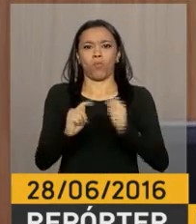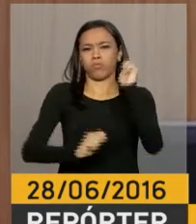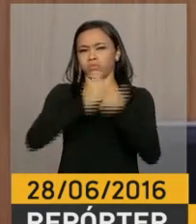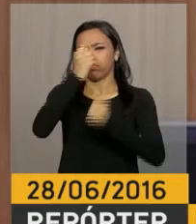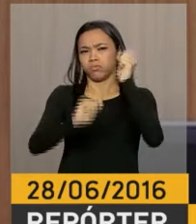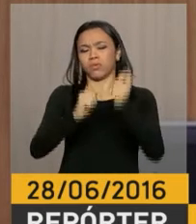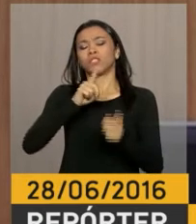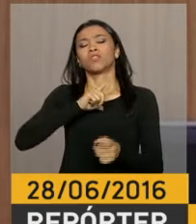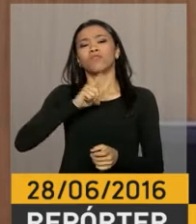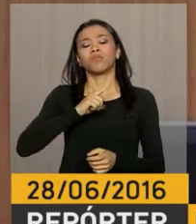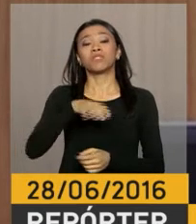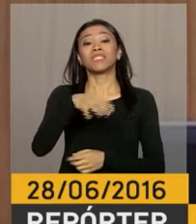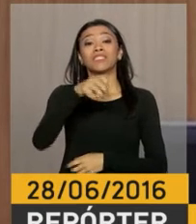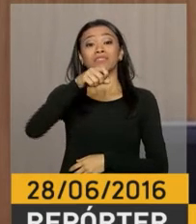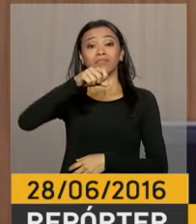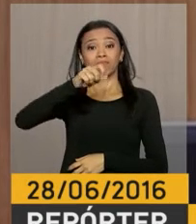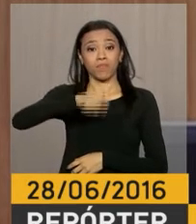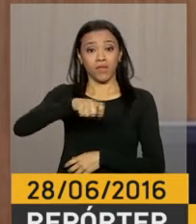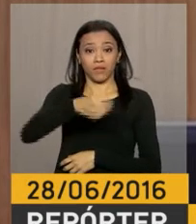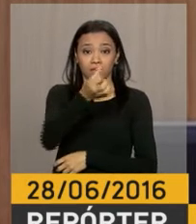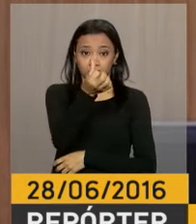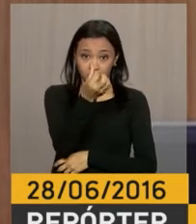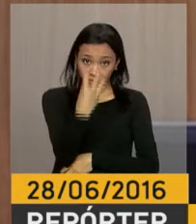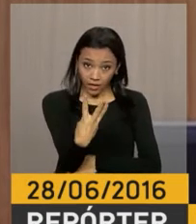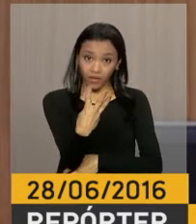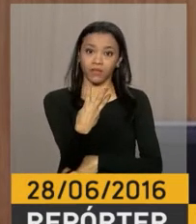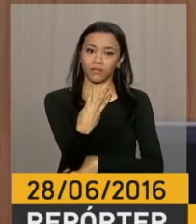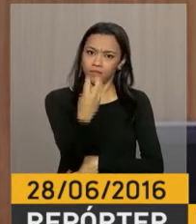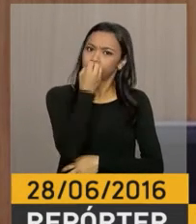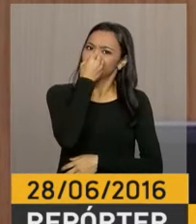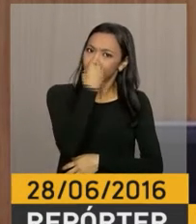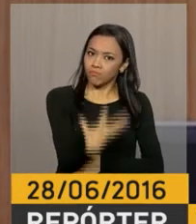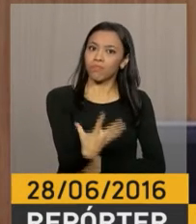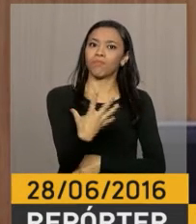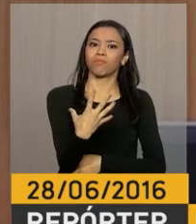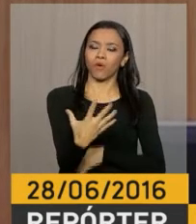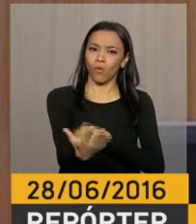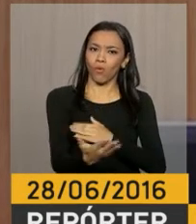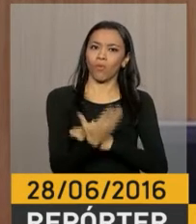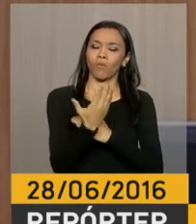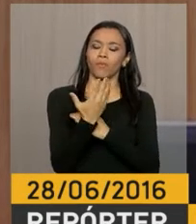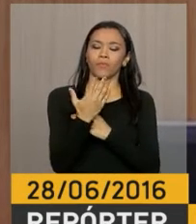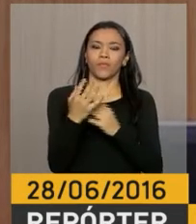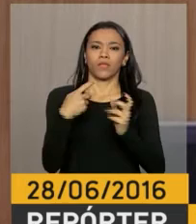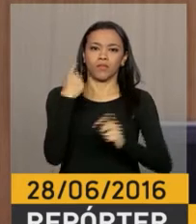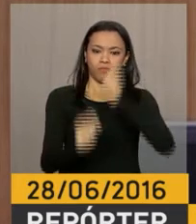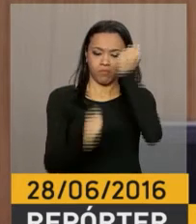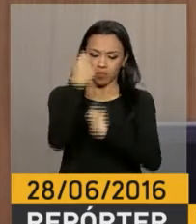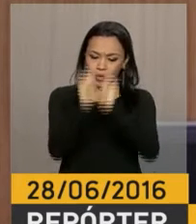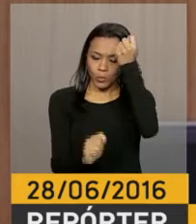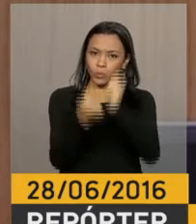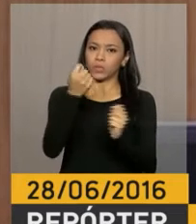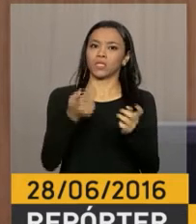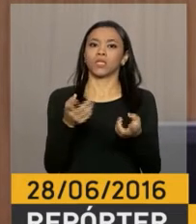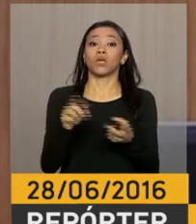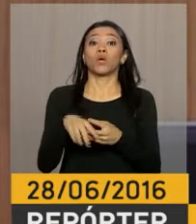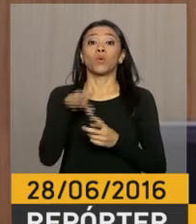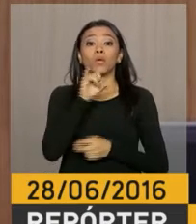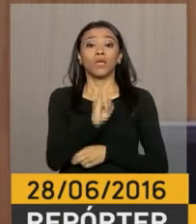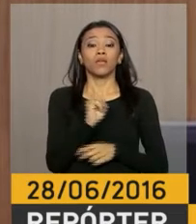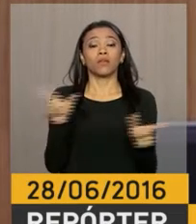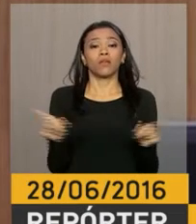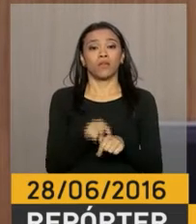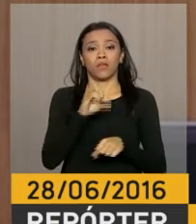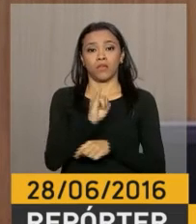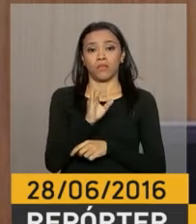aí 3 meses de taxas positivas, né? Nós tivemos em janeiro a produção industrial mensal. O IBGE apresentou em